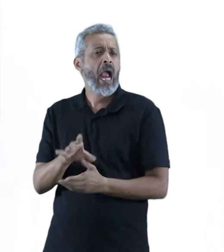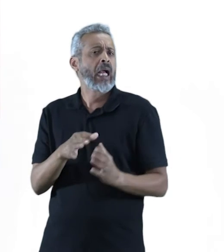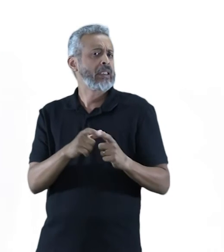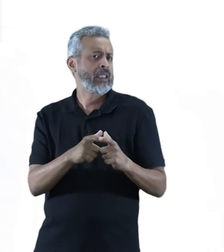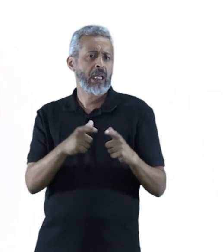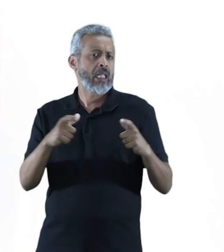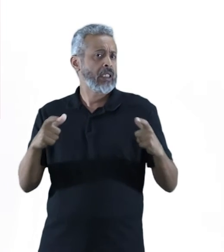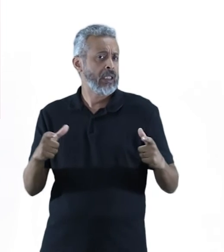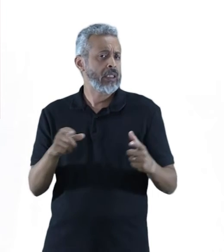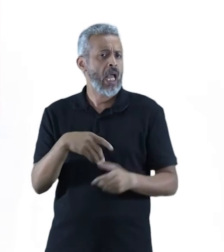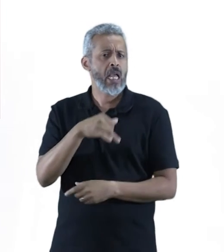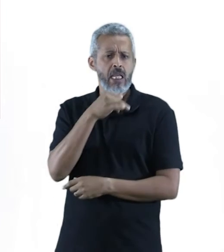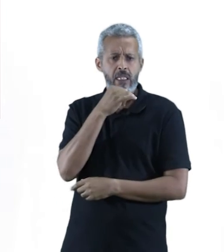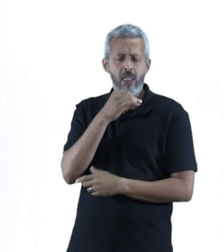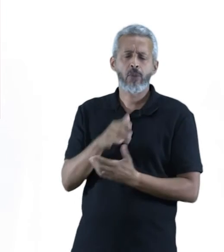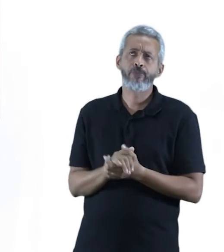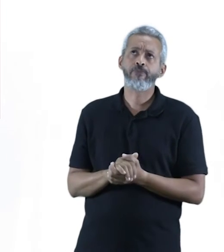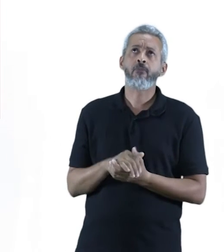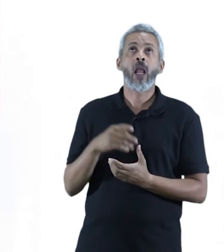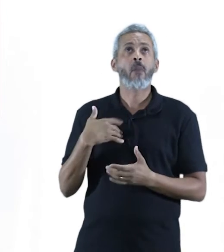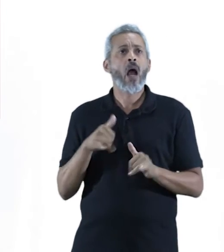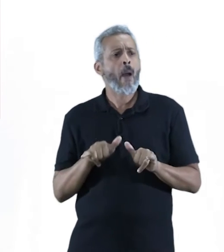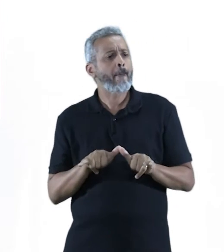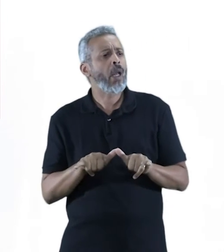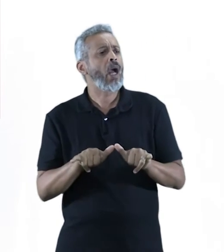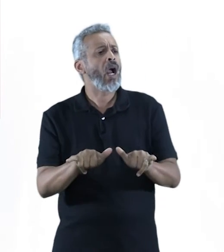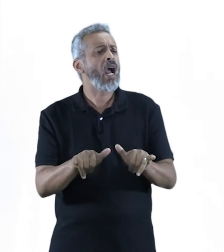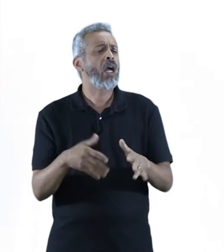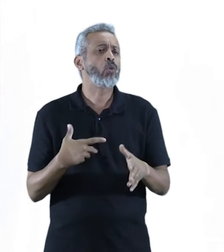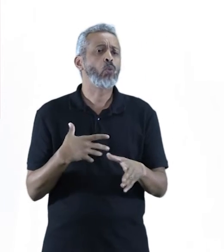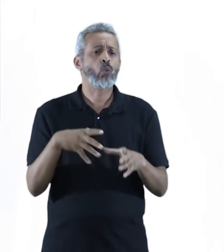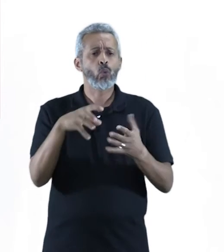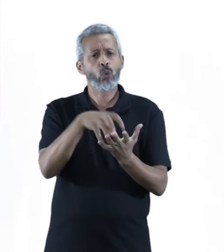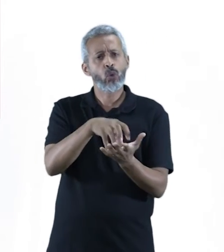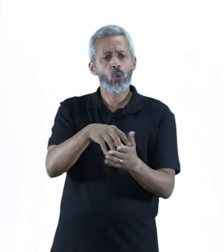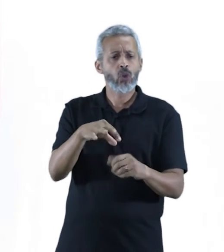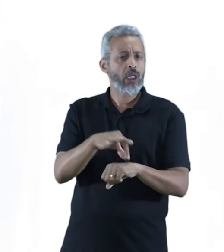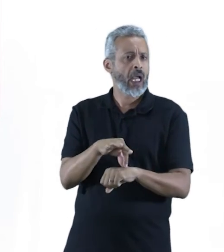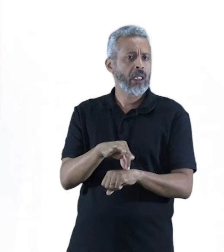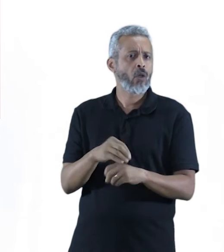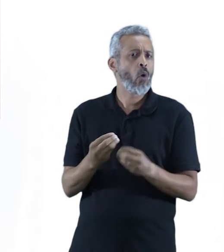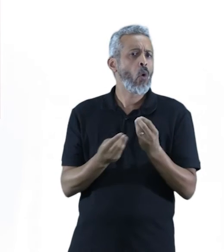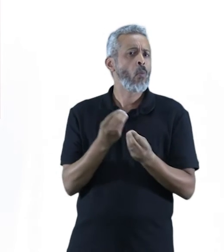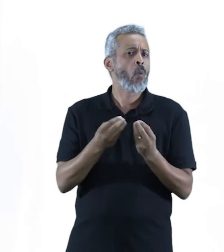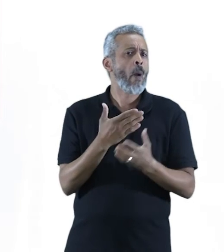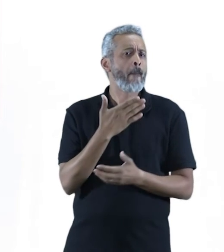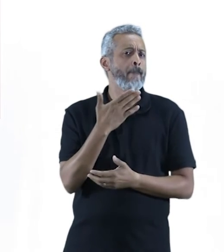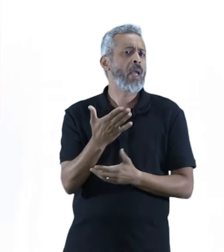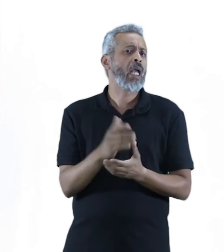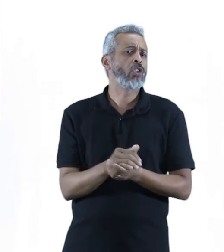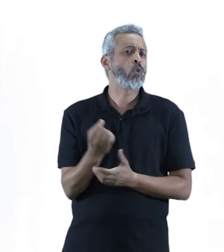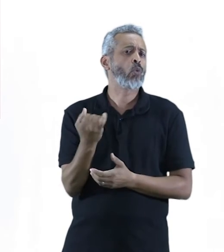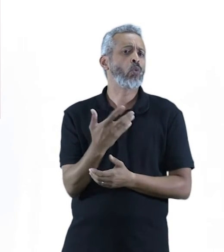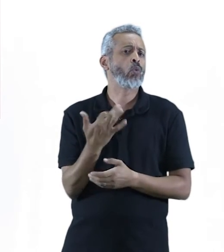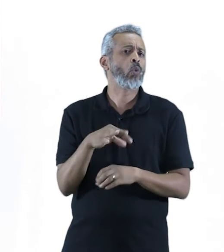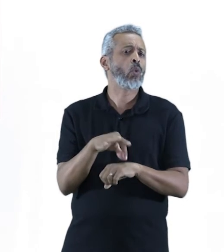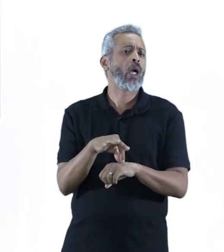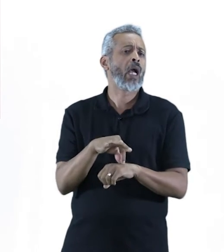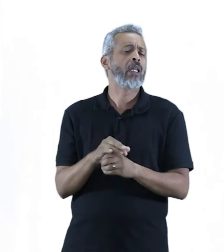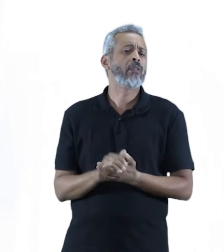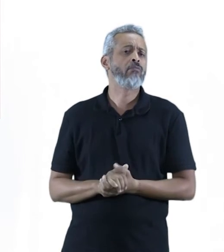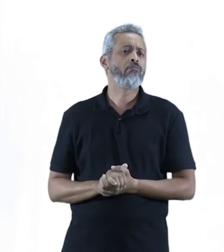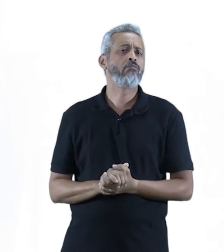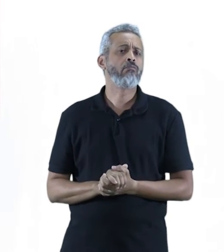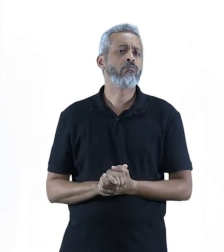grandeza. Por exemplo, ao ir ao supermercado no setor de carne, como você pede uma determinada quantidade de carne